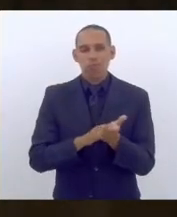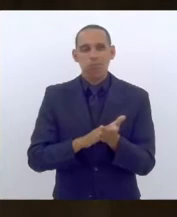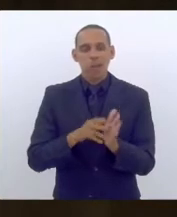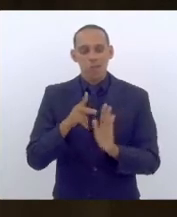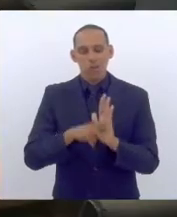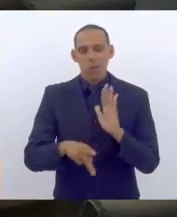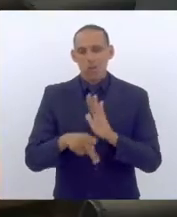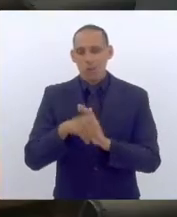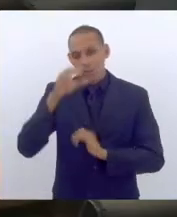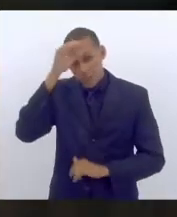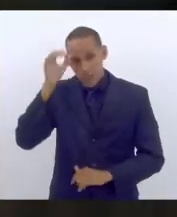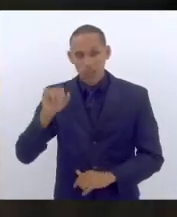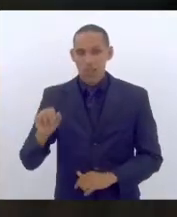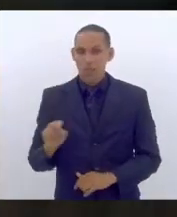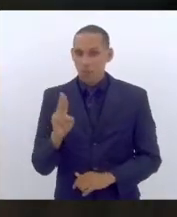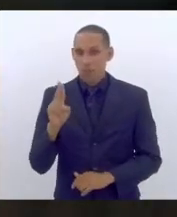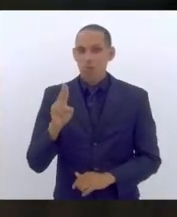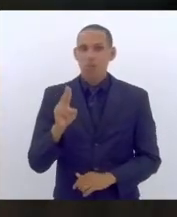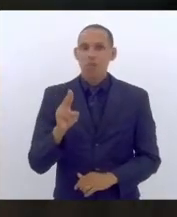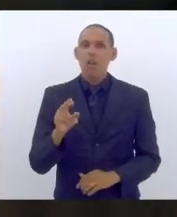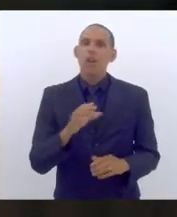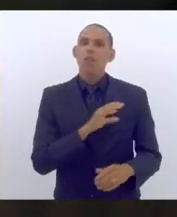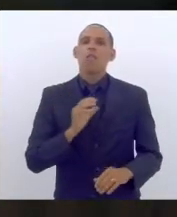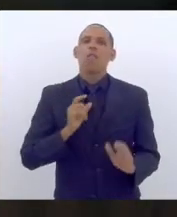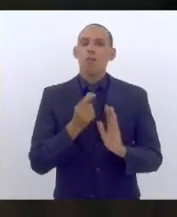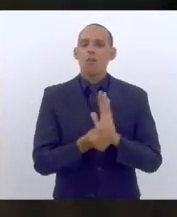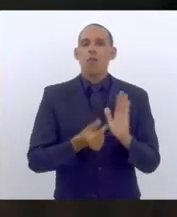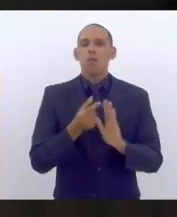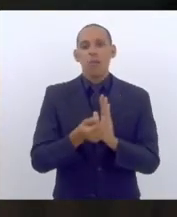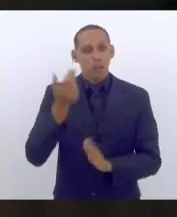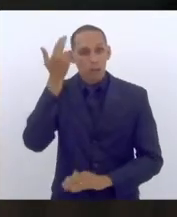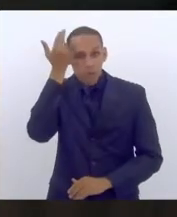Ju pela comissão de orçamento Deputado Eliomar